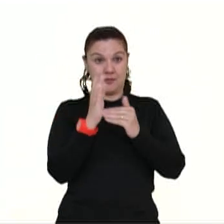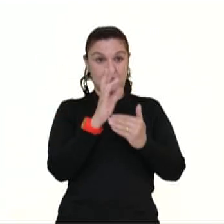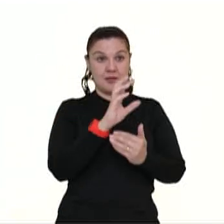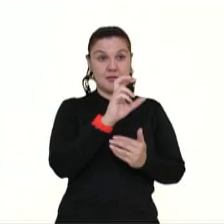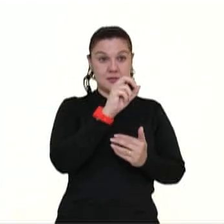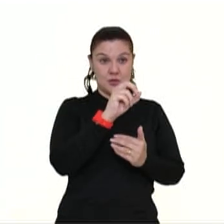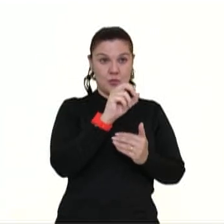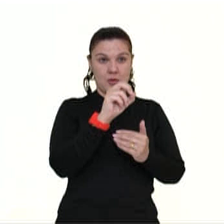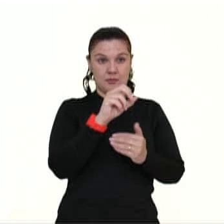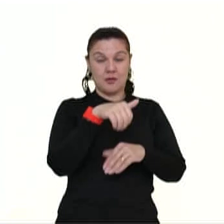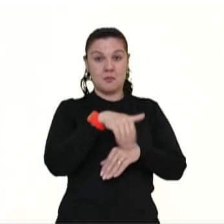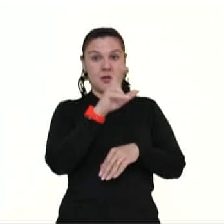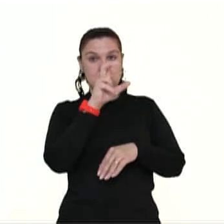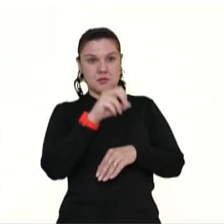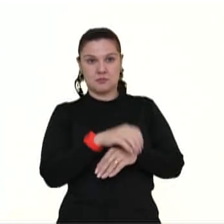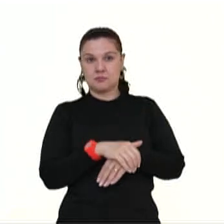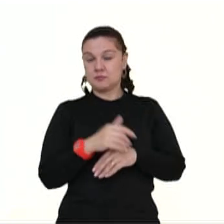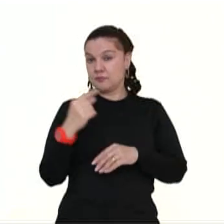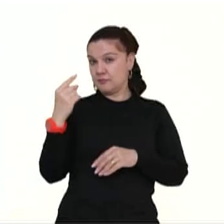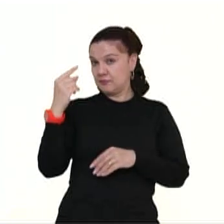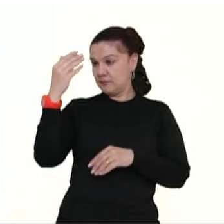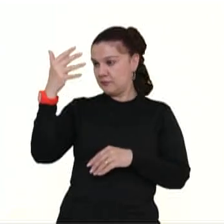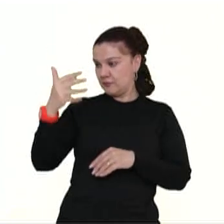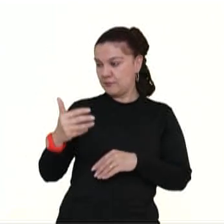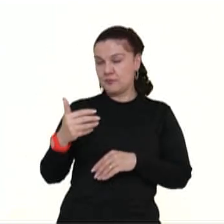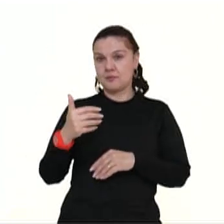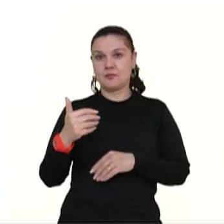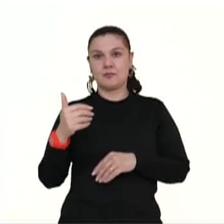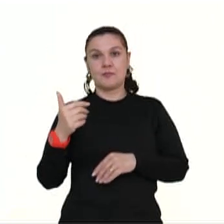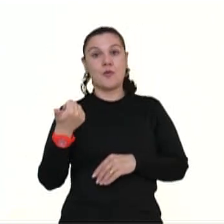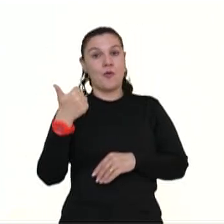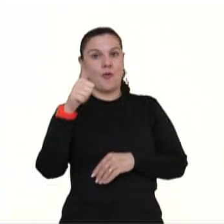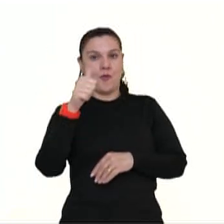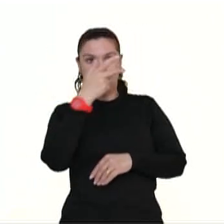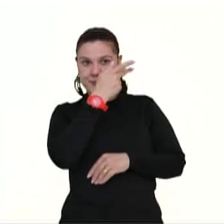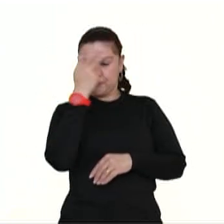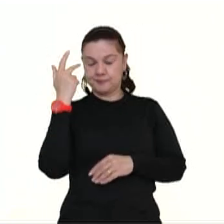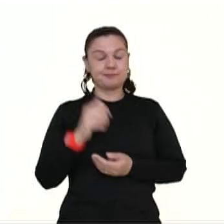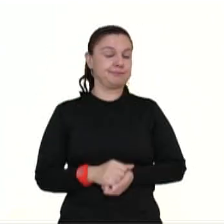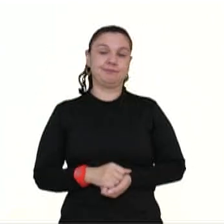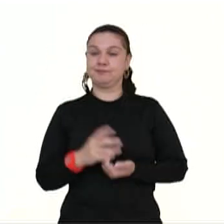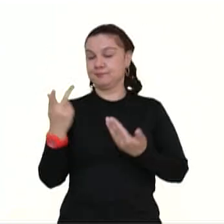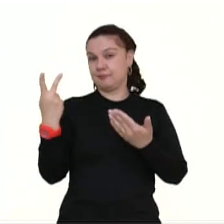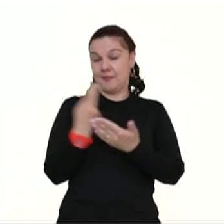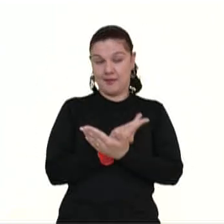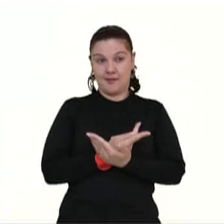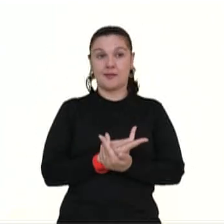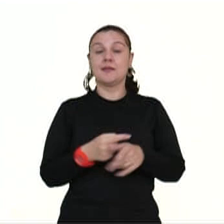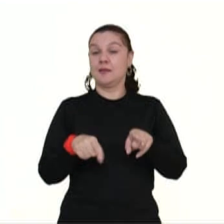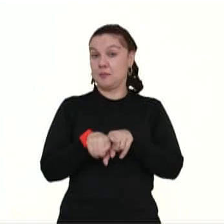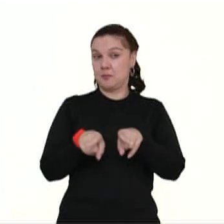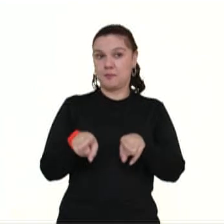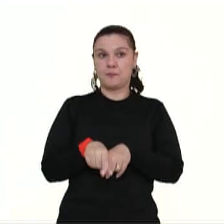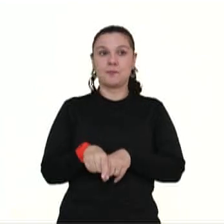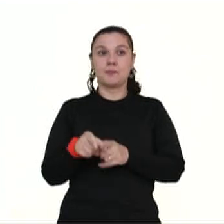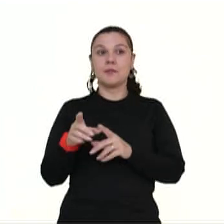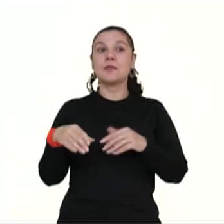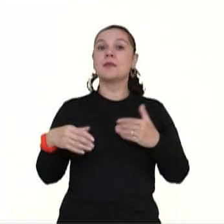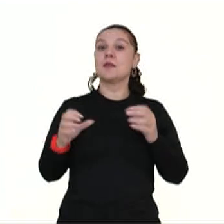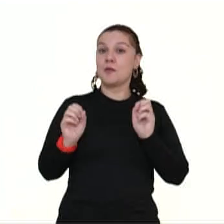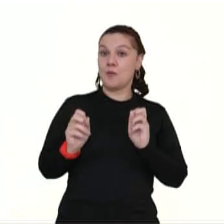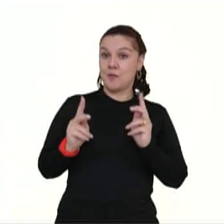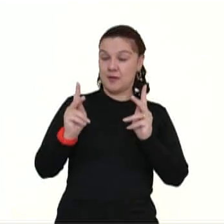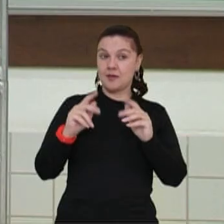50. 7 mais 3, 10, 10 mais 1, 11. Então, a alternativa D está errada também,